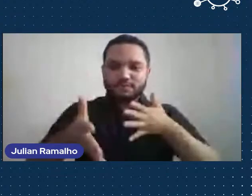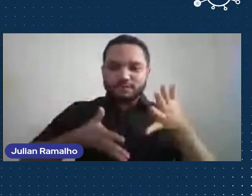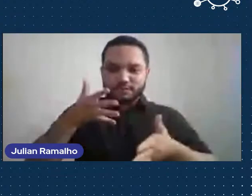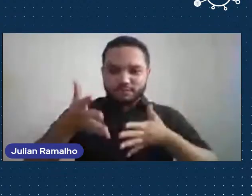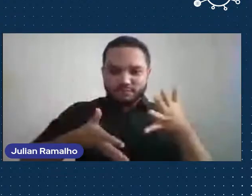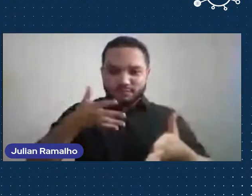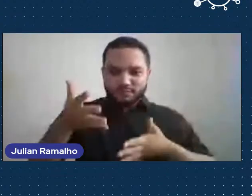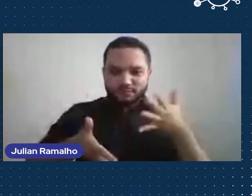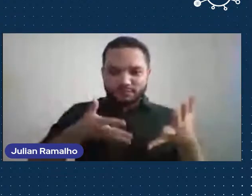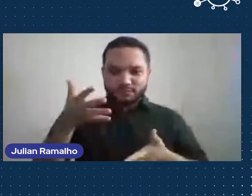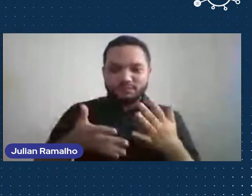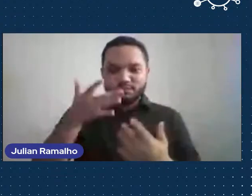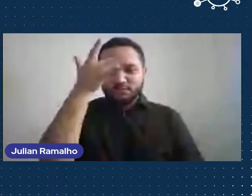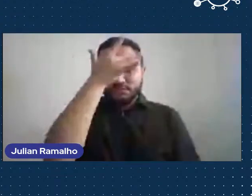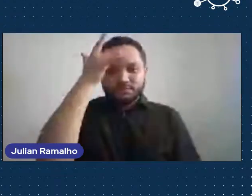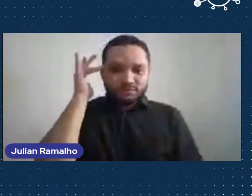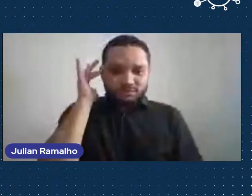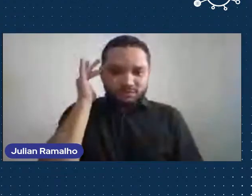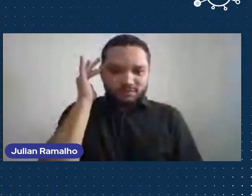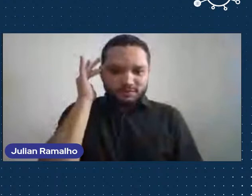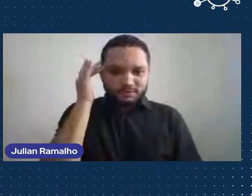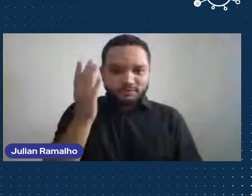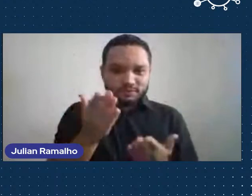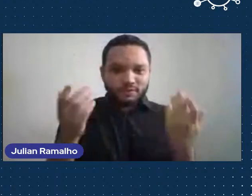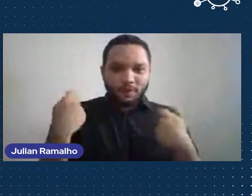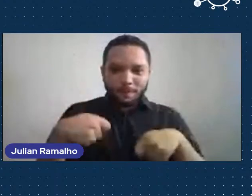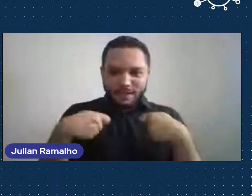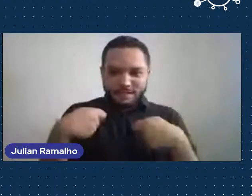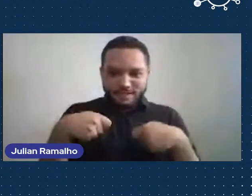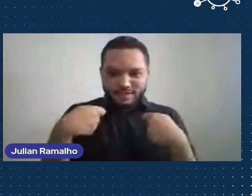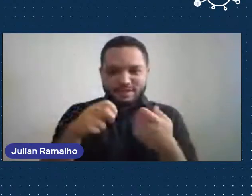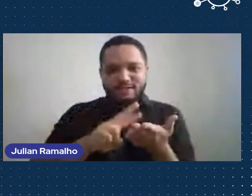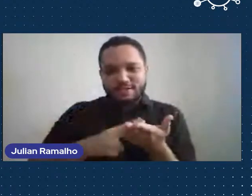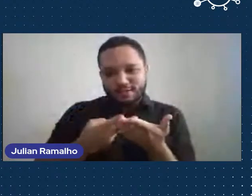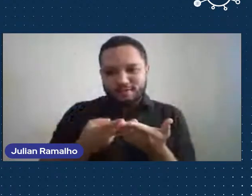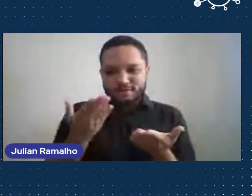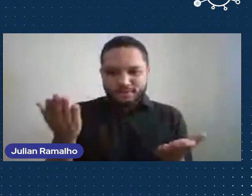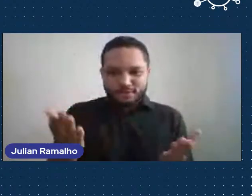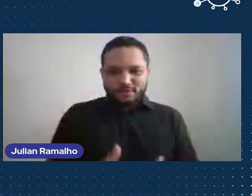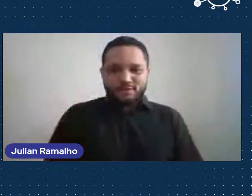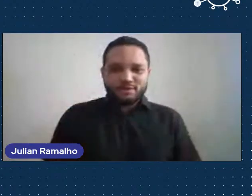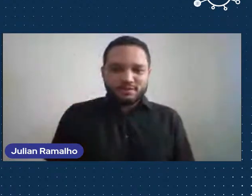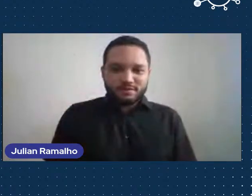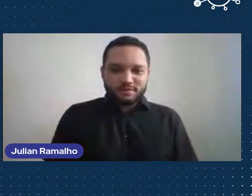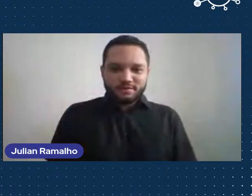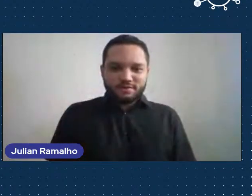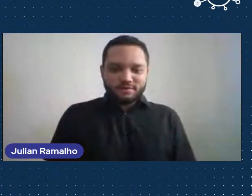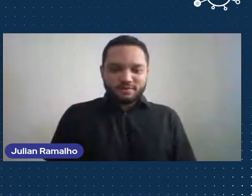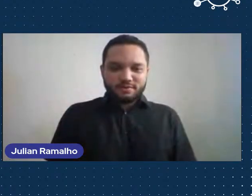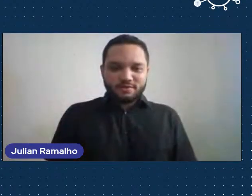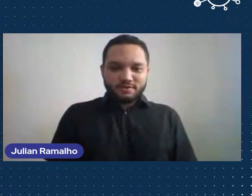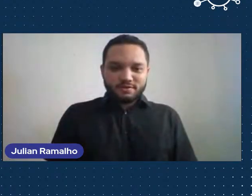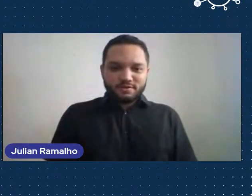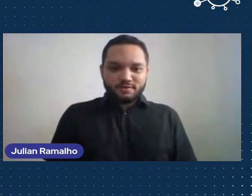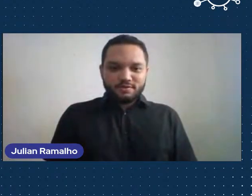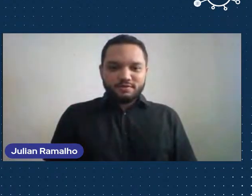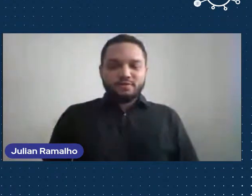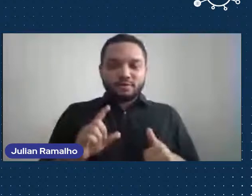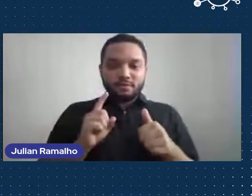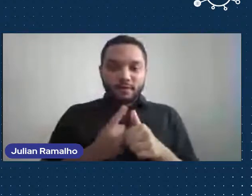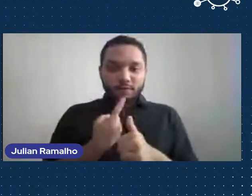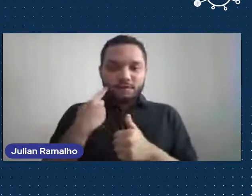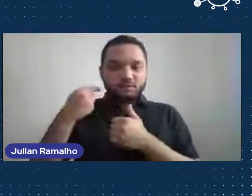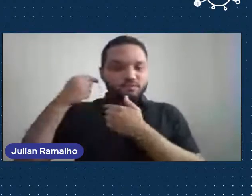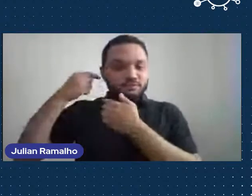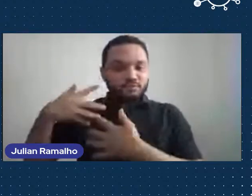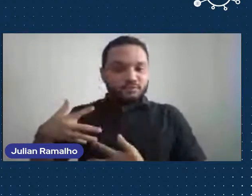as pessoas, né, que precisam dessa tradução. E vou fazer antes a minha autodescrição,